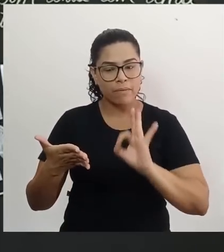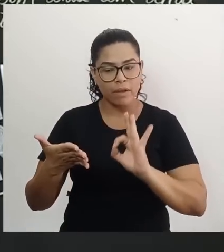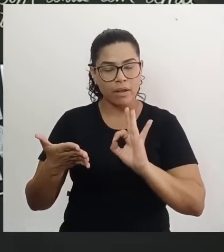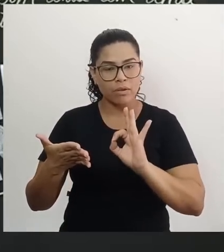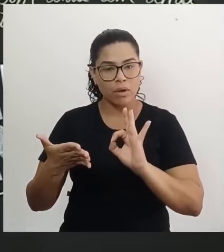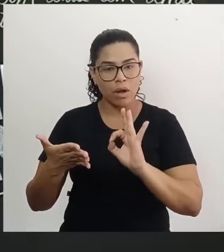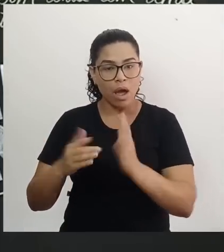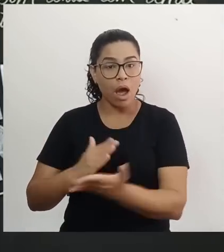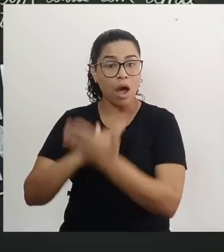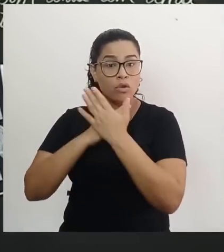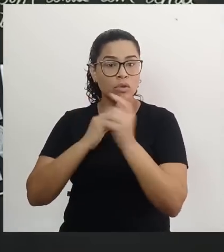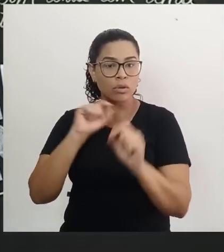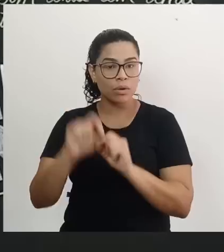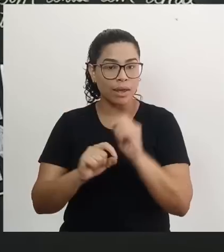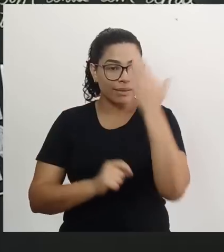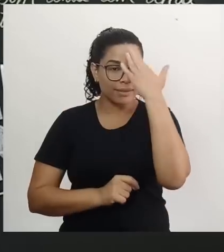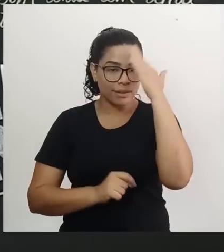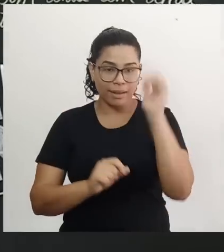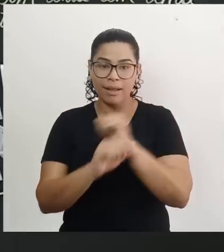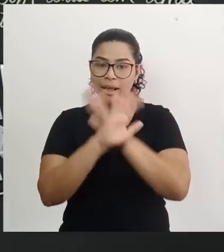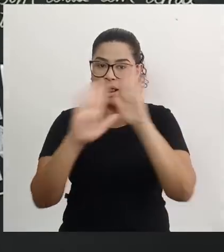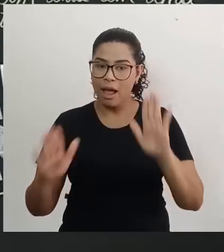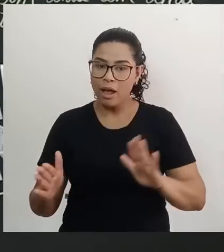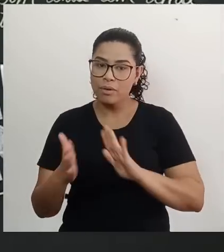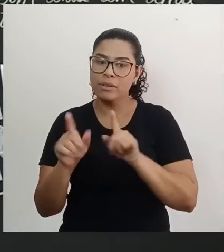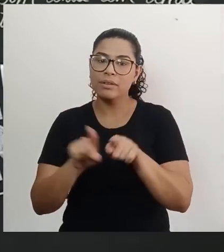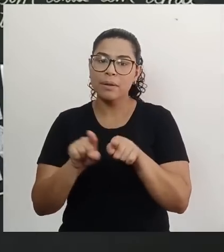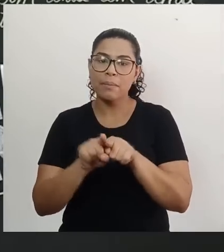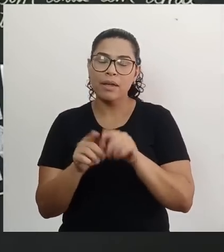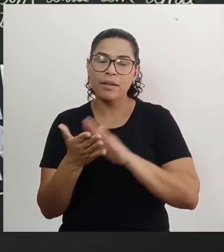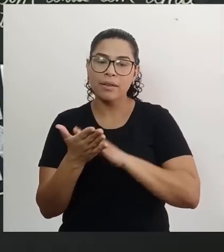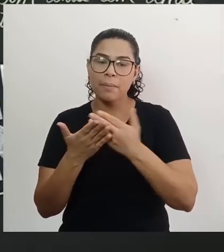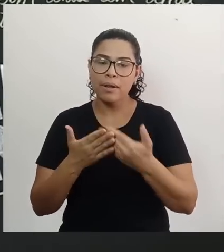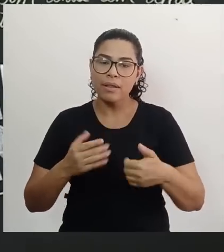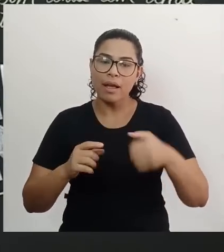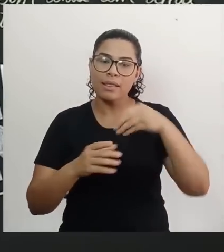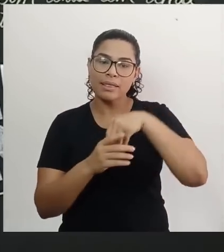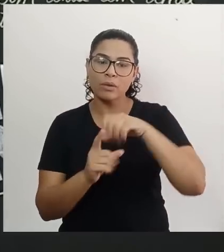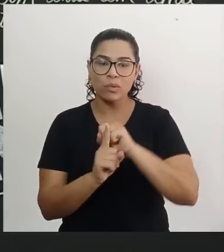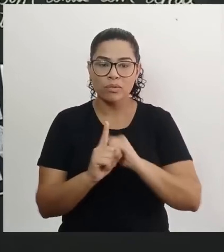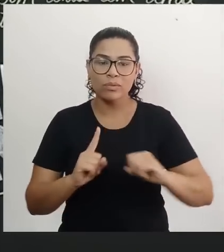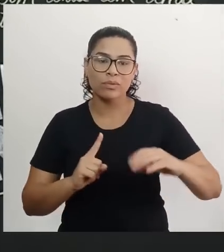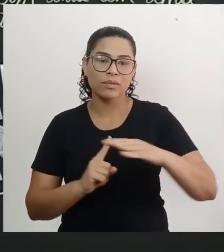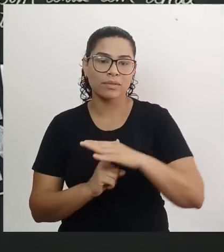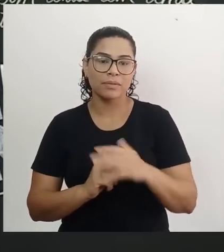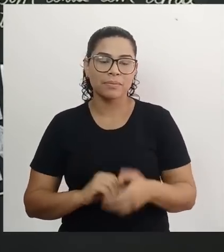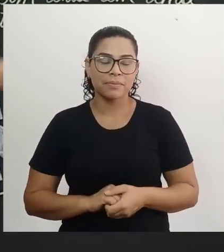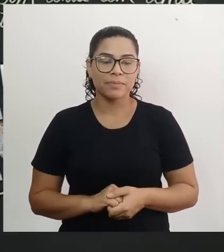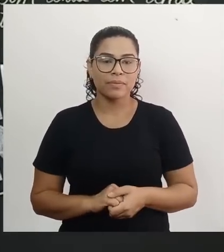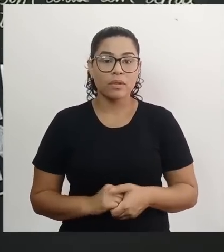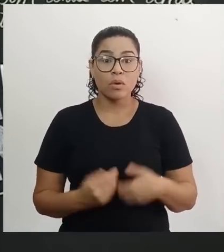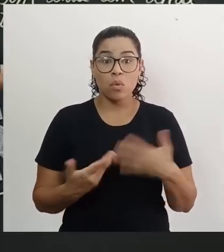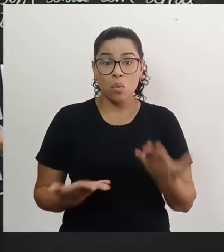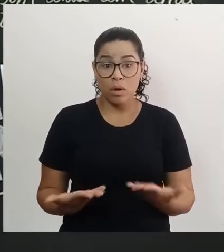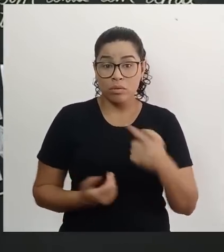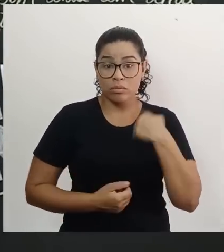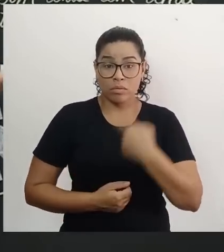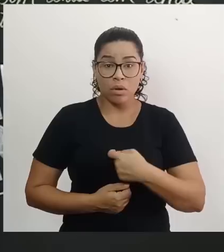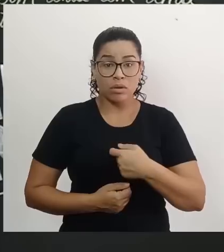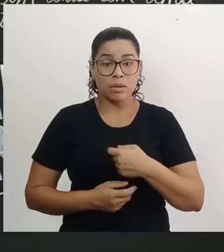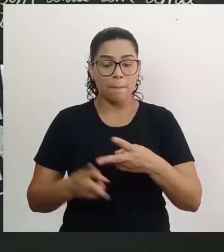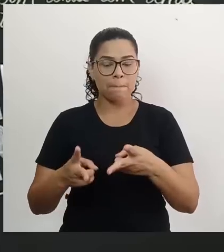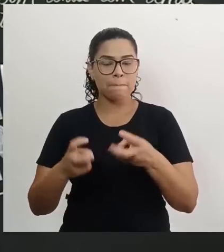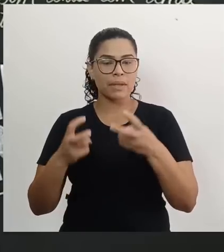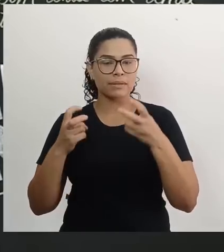nos ajuda, inclusive, a interpretar as informações que circulam na sociedade. Quando a gente percebe, né, a necessidade